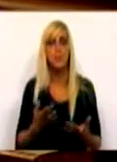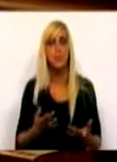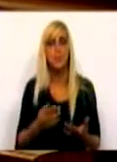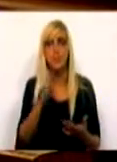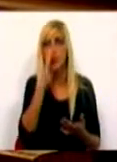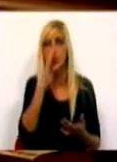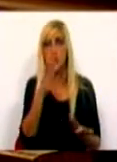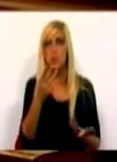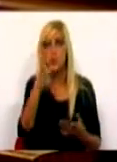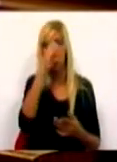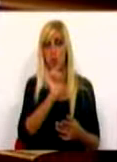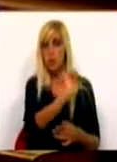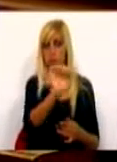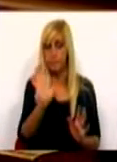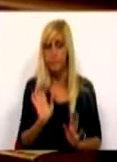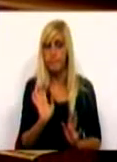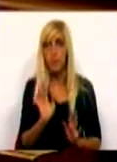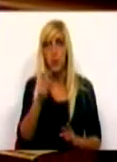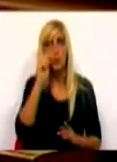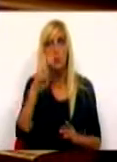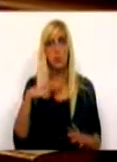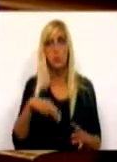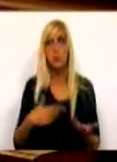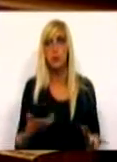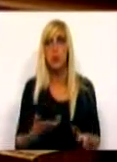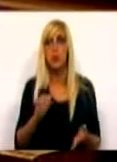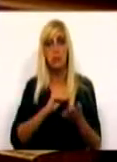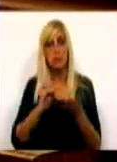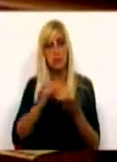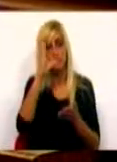era se o seu Ministério, especialmente o Turismo de Portugal e a Estado do Turismo,